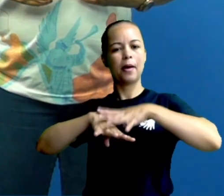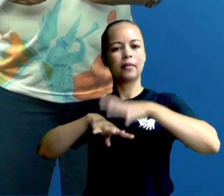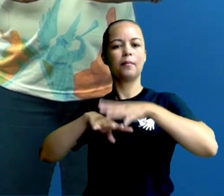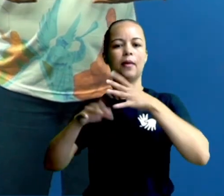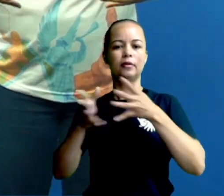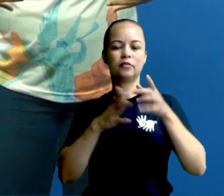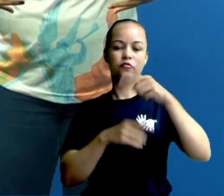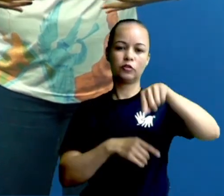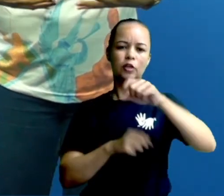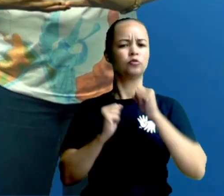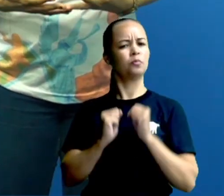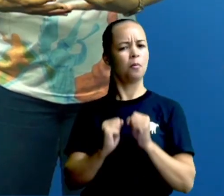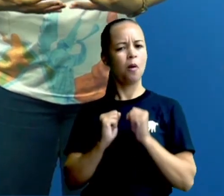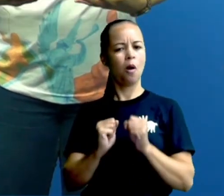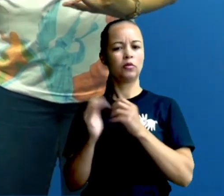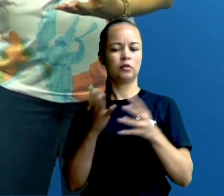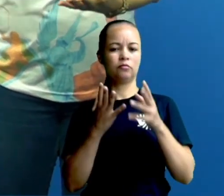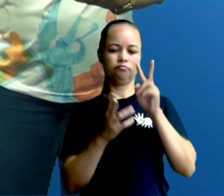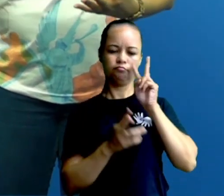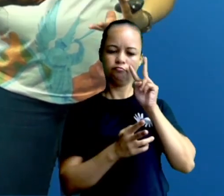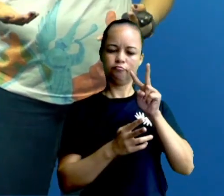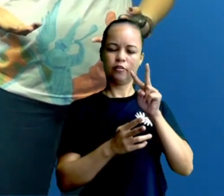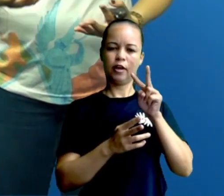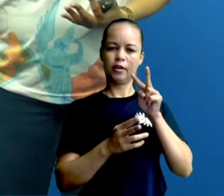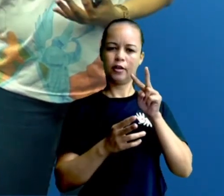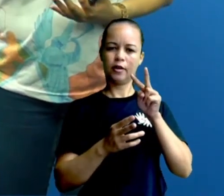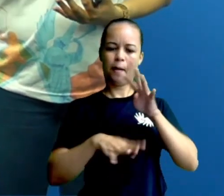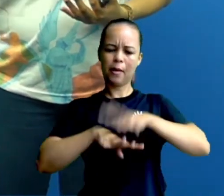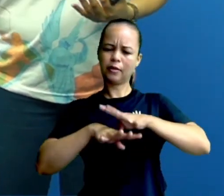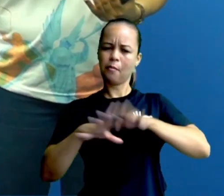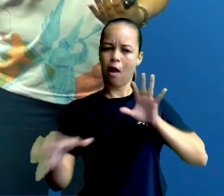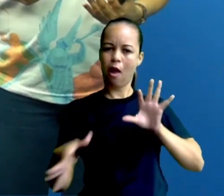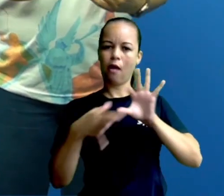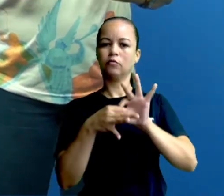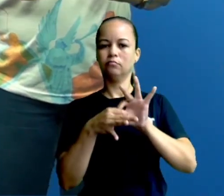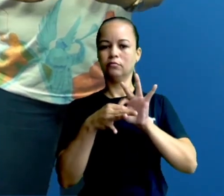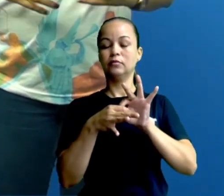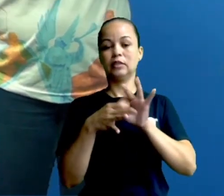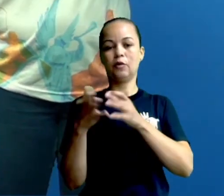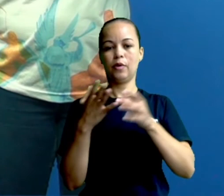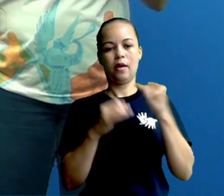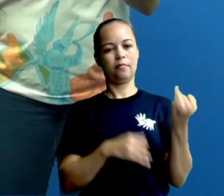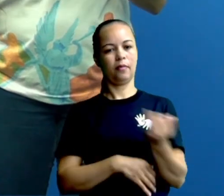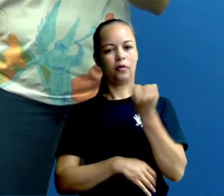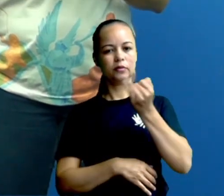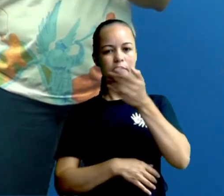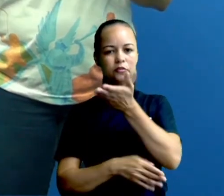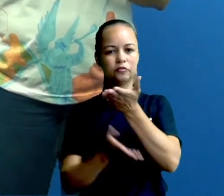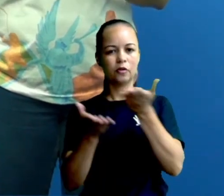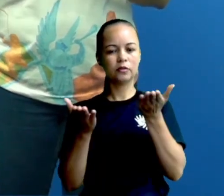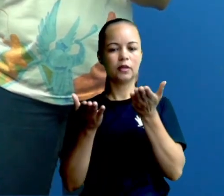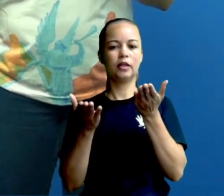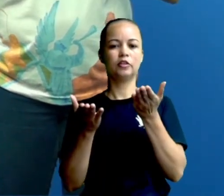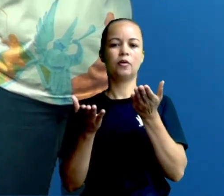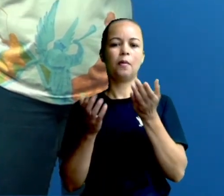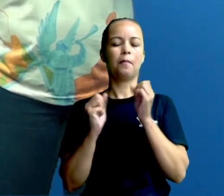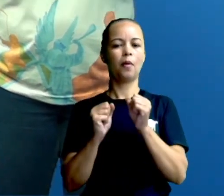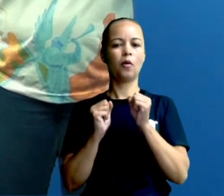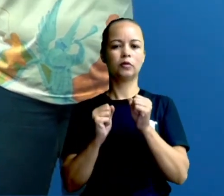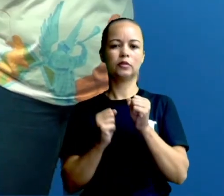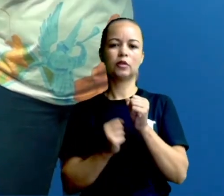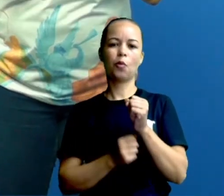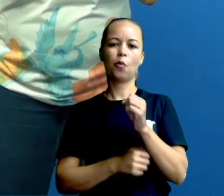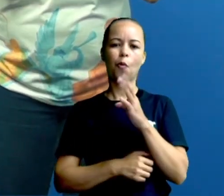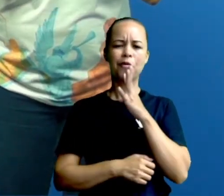possa ver que a matemática é uma conexão e é importante que você possa conhecer um pouquinho